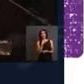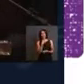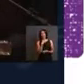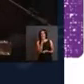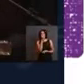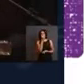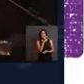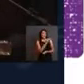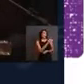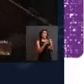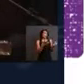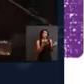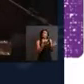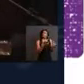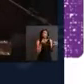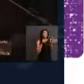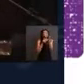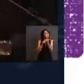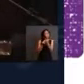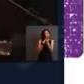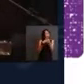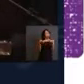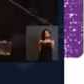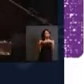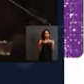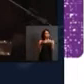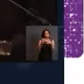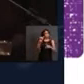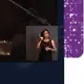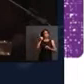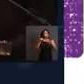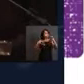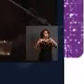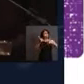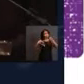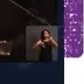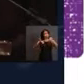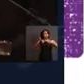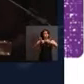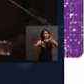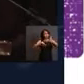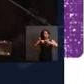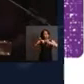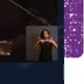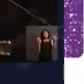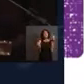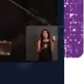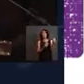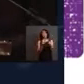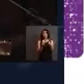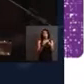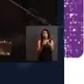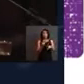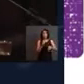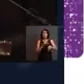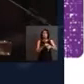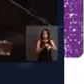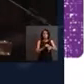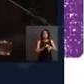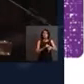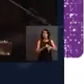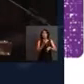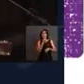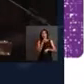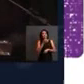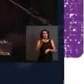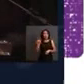avalia seus estudantes como, dentro de uma regularidade, tem uma periodicidade.